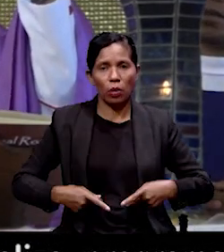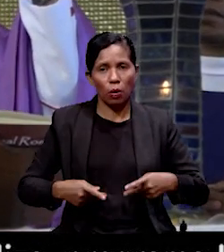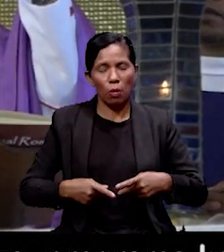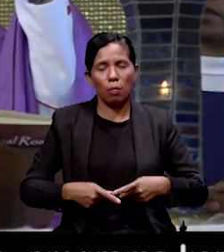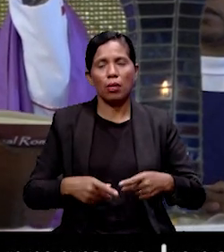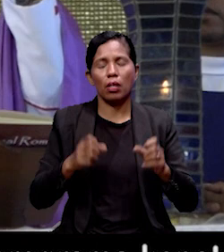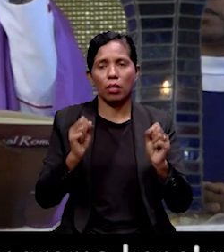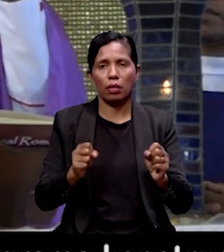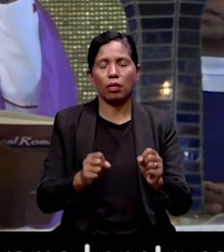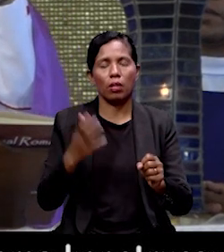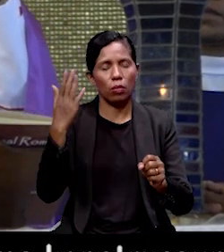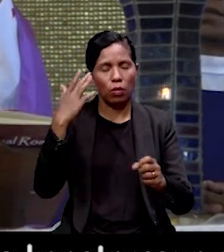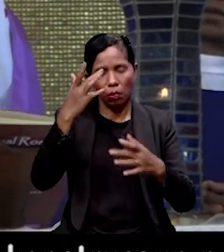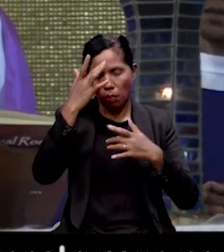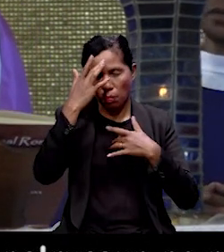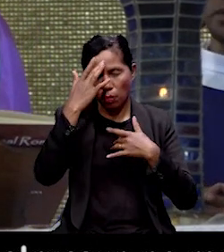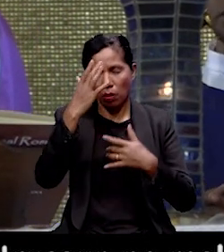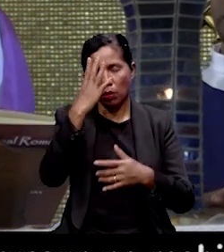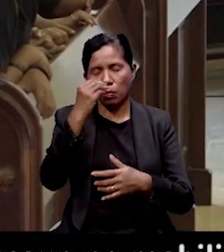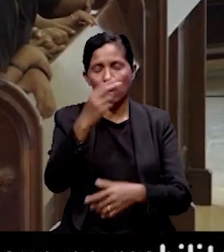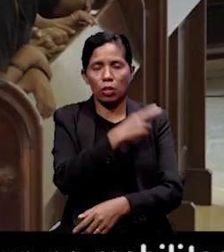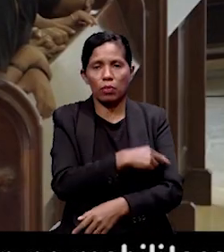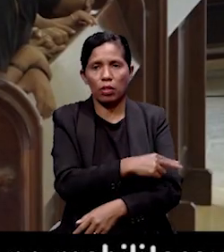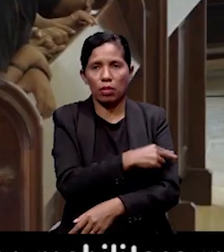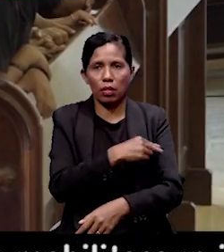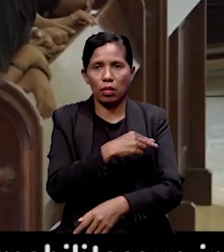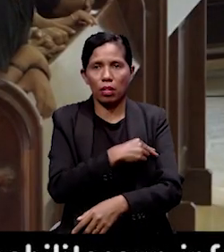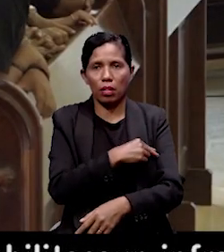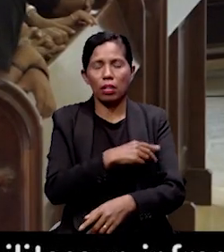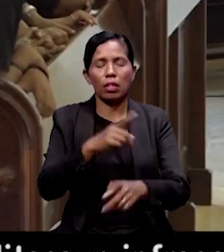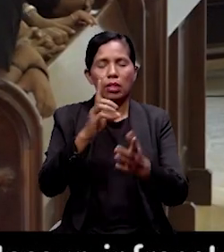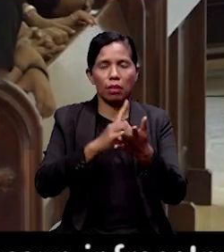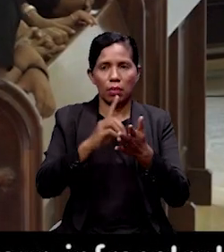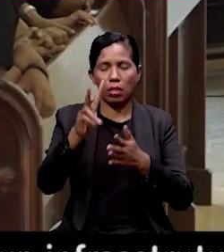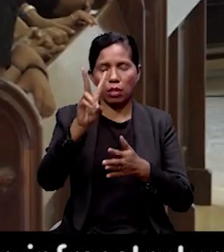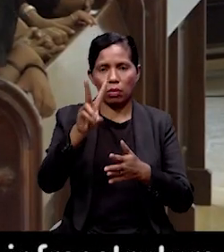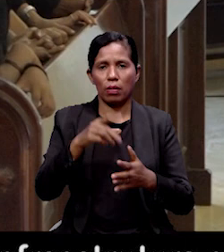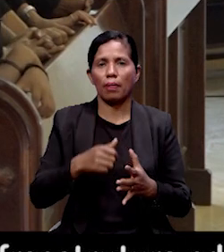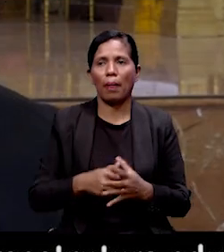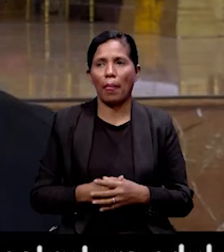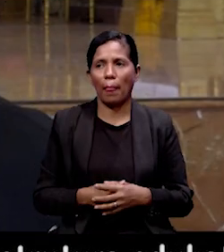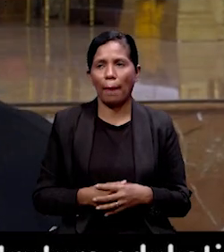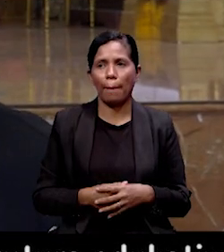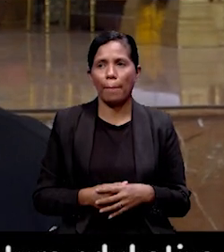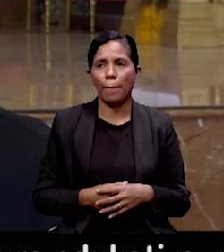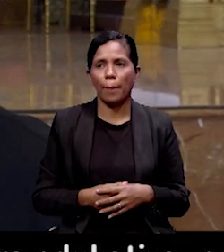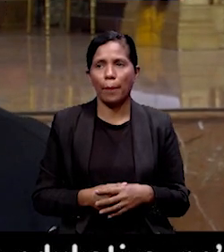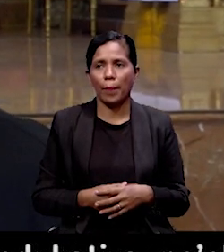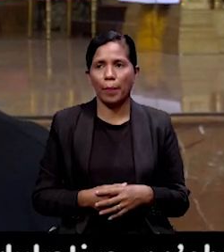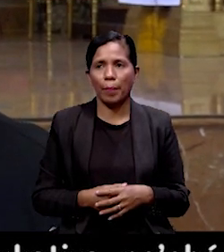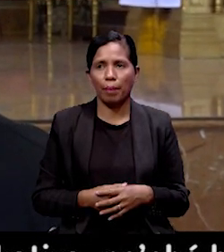ne sadozu baixa i hospital maternidade Fatumeta durante semana rua pai nesan é meda